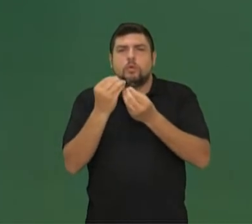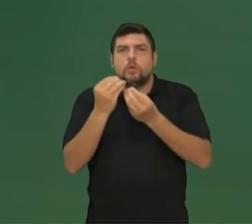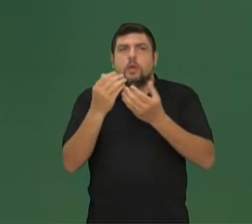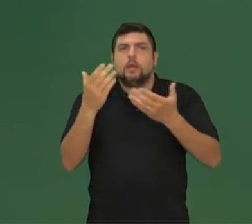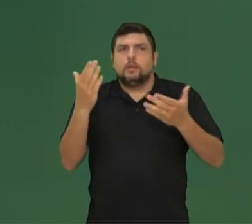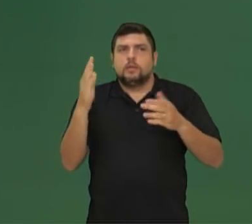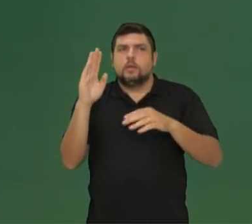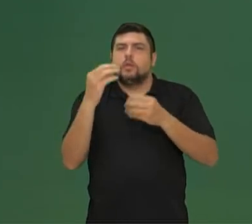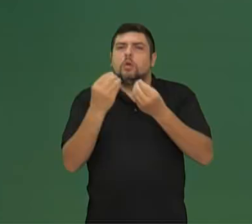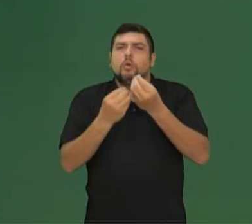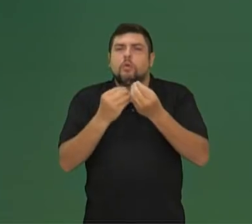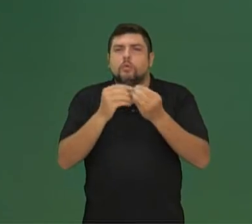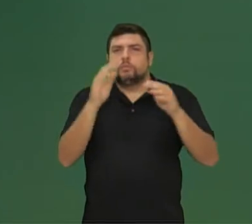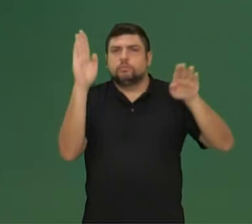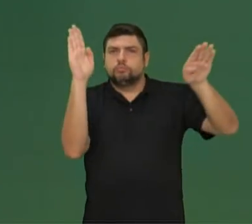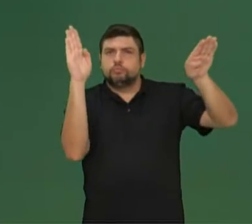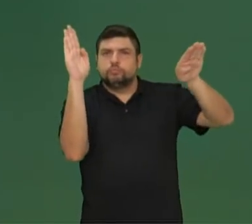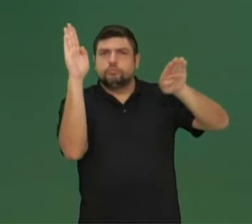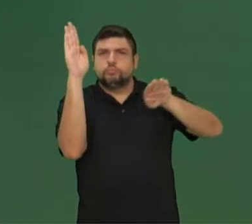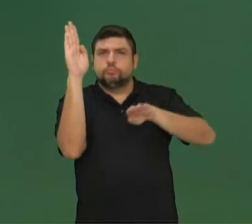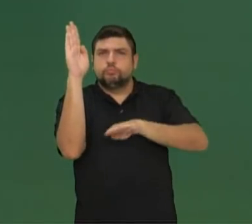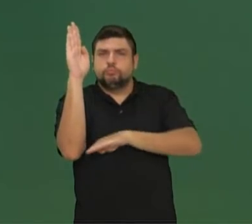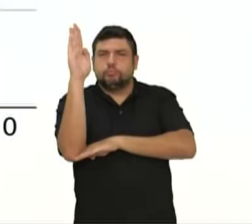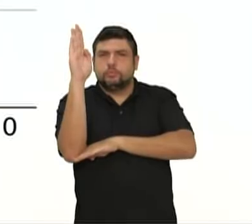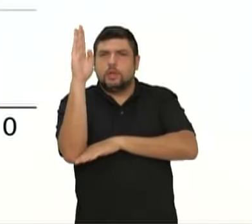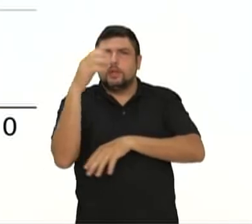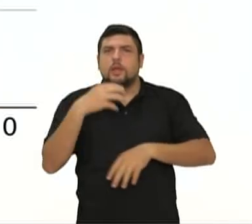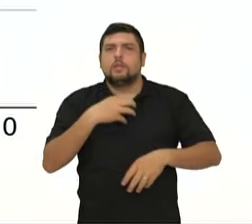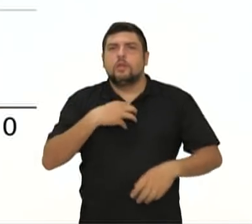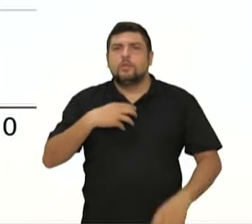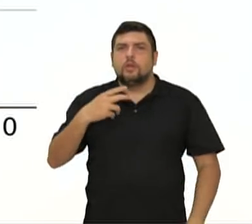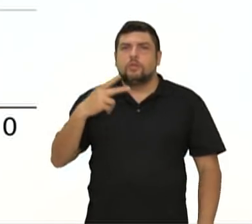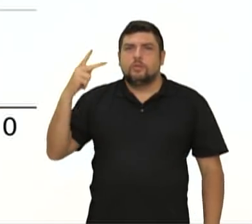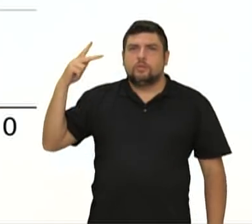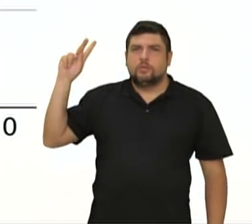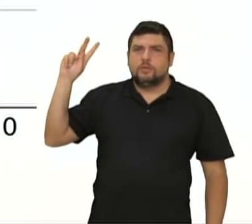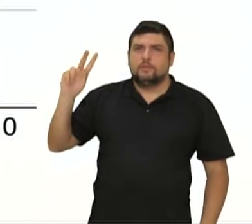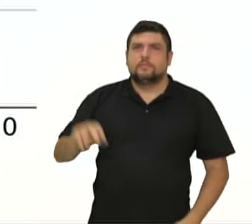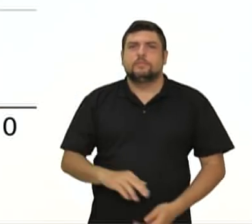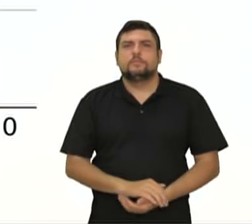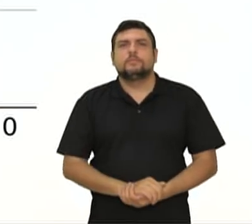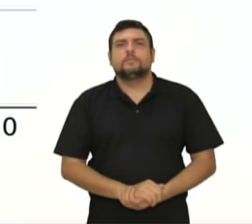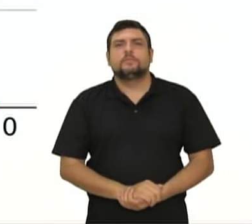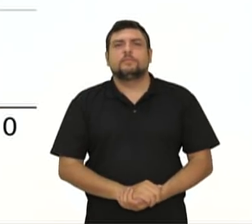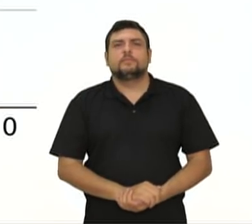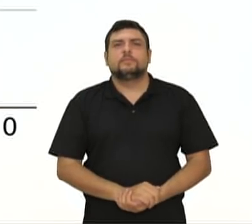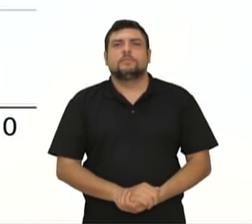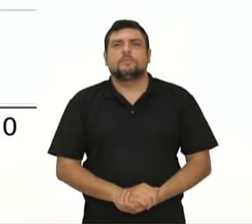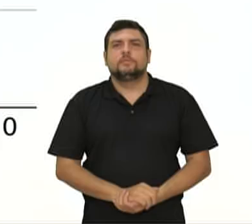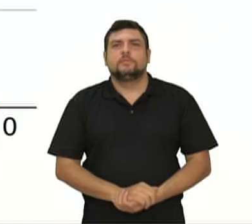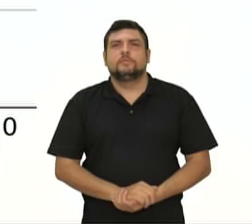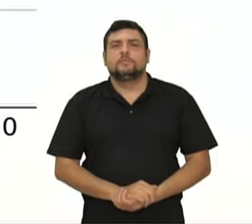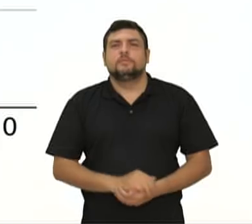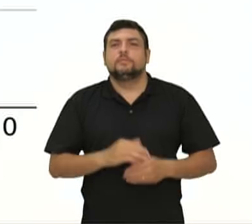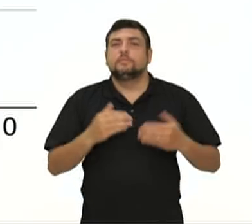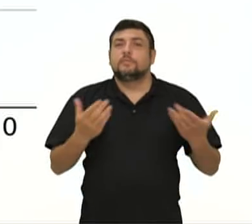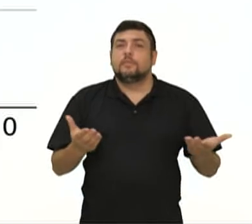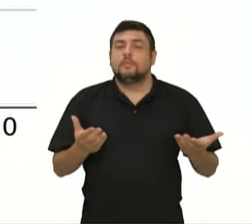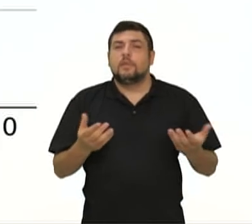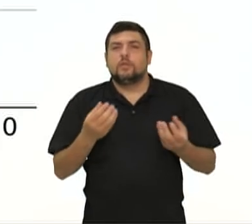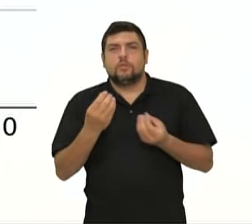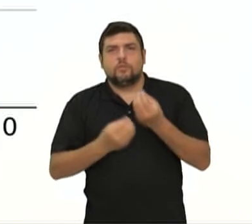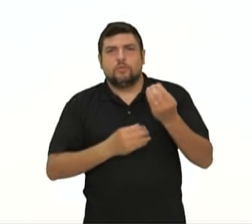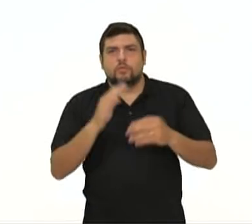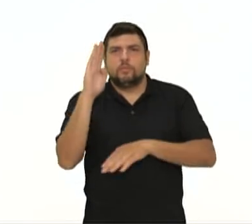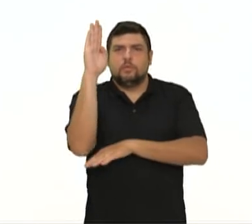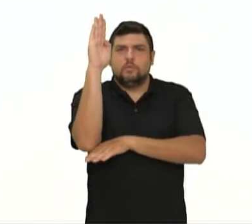quadrante. Olha a função linear, mostrando a característica dela. Mostrando que ela é oblíqua, que ela está talvez na diagonal, como vocês quiserem chamar,